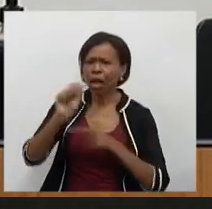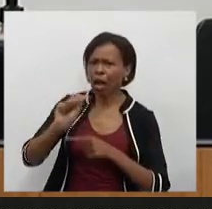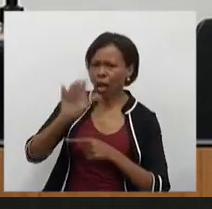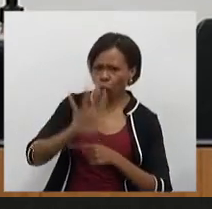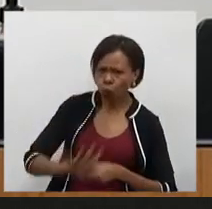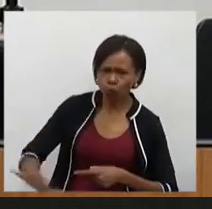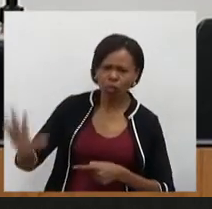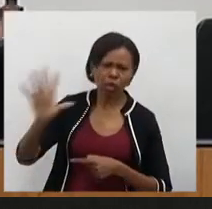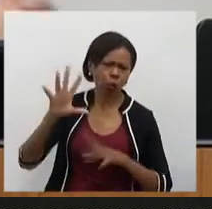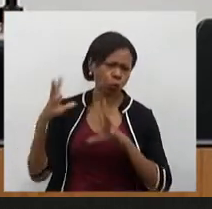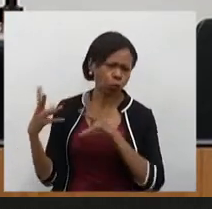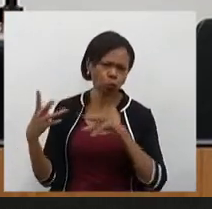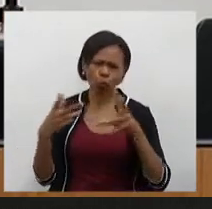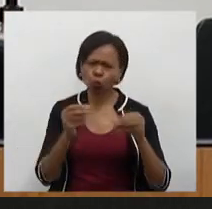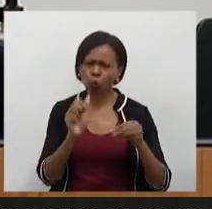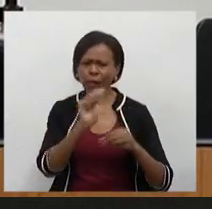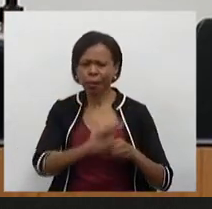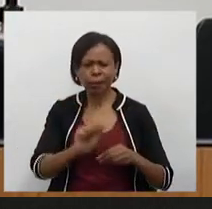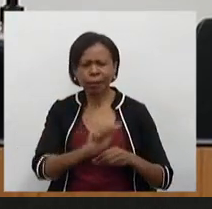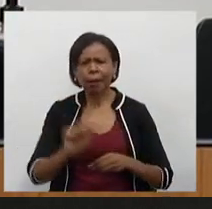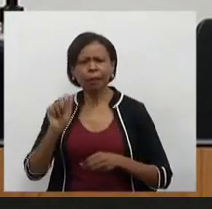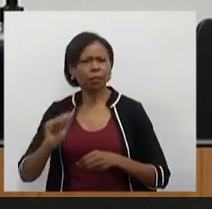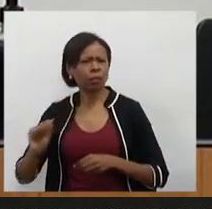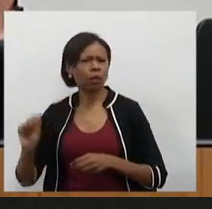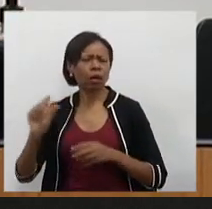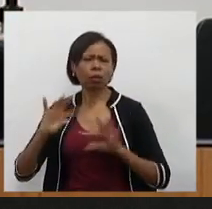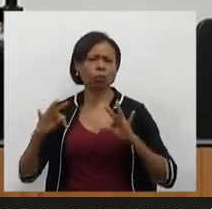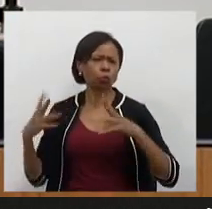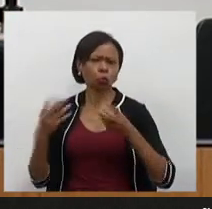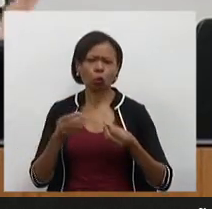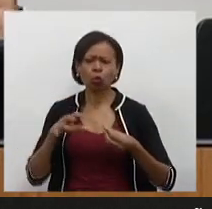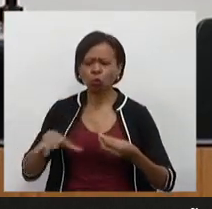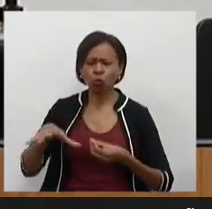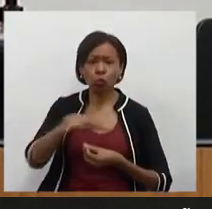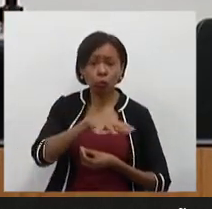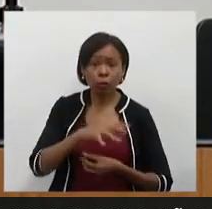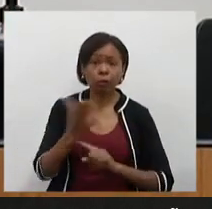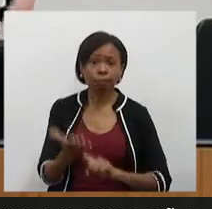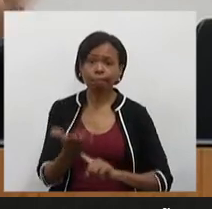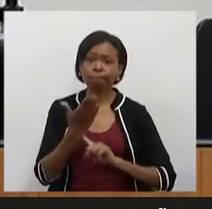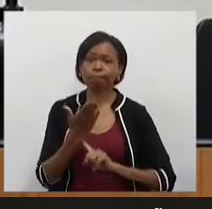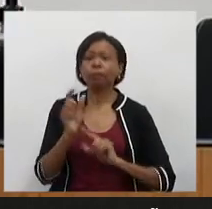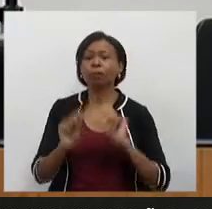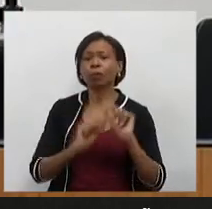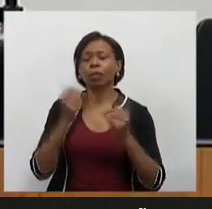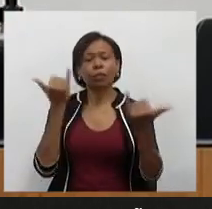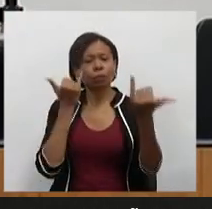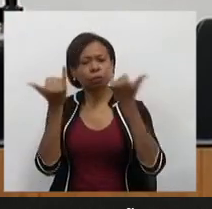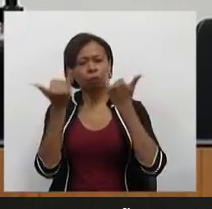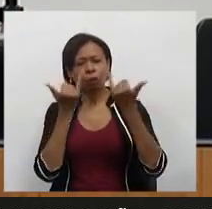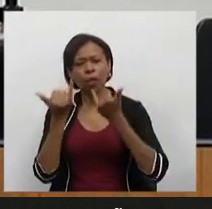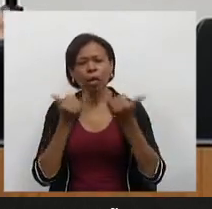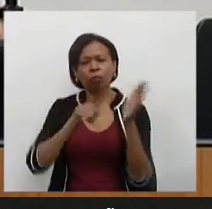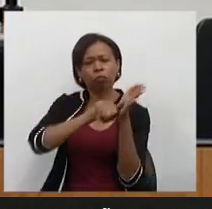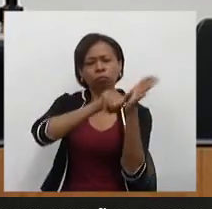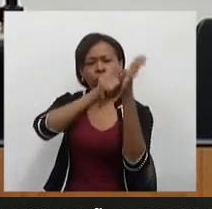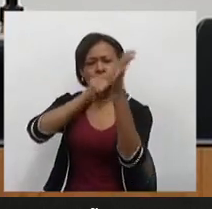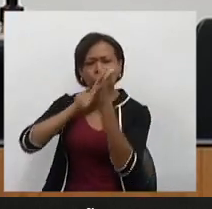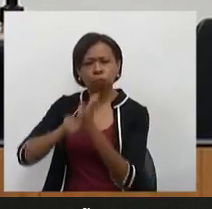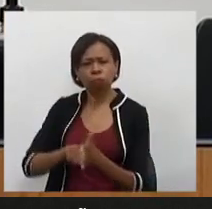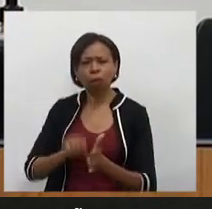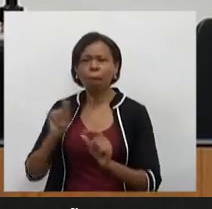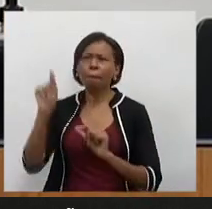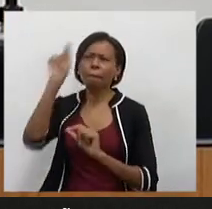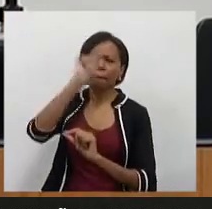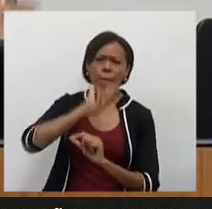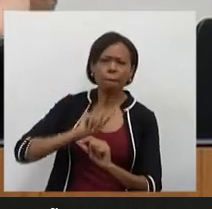os representantes, Elias, muita gente aqui, né, presente, nos ajude a informando esse mapeamento, né? Precisamos sensibilizar